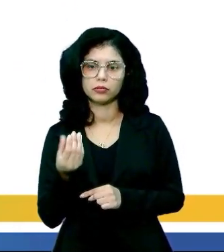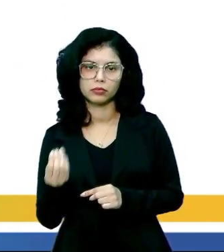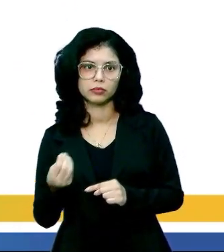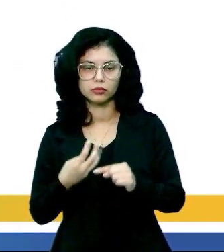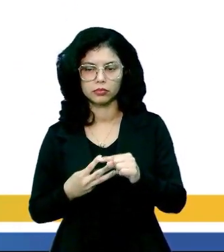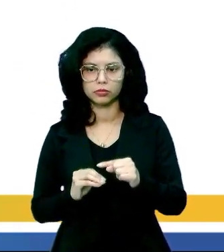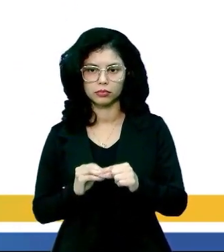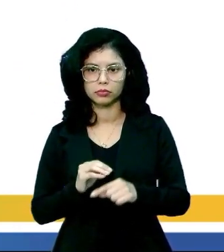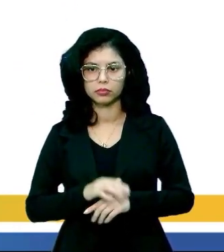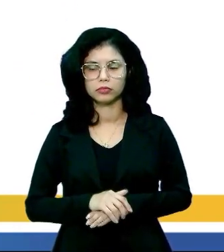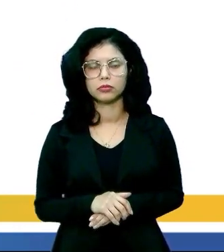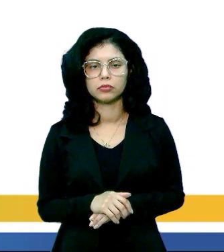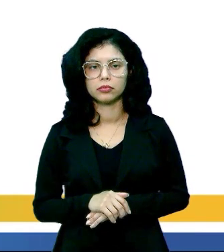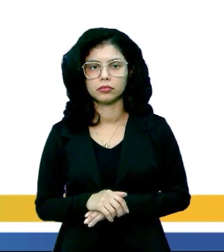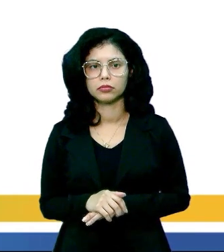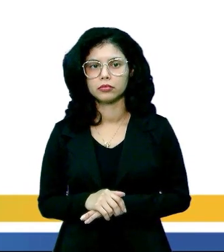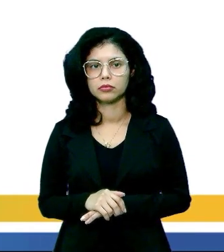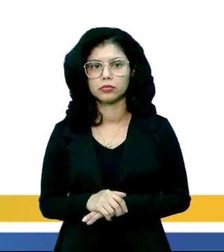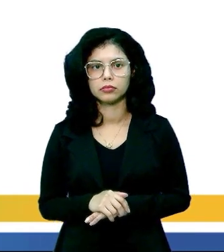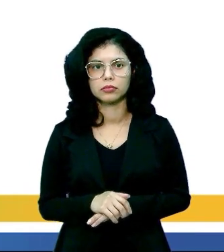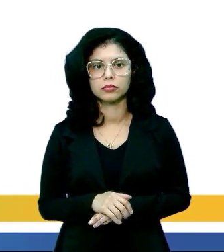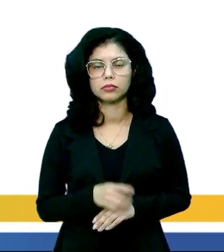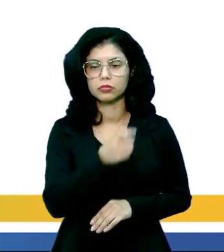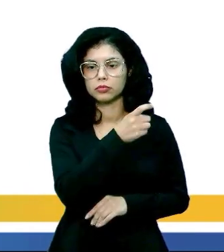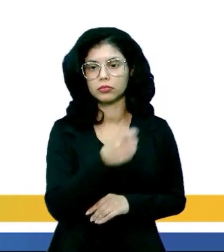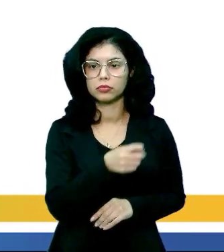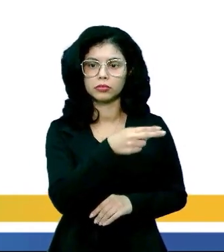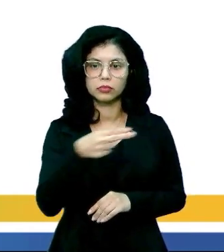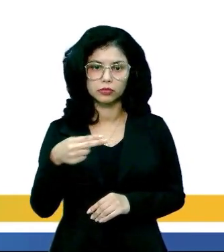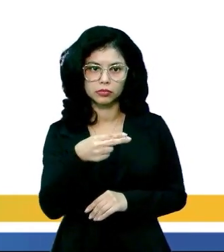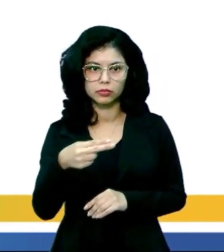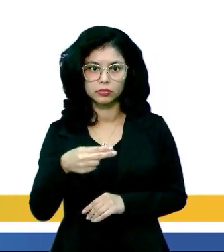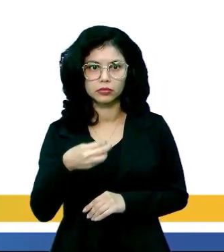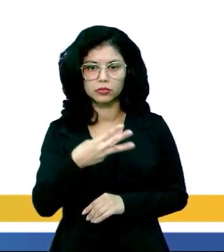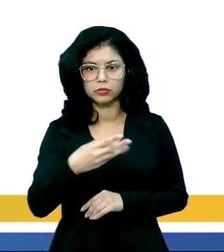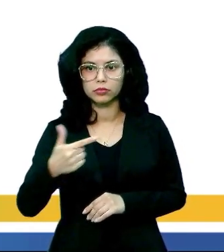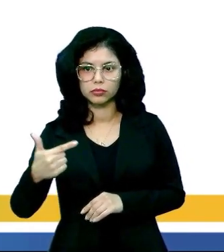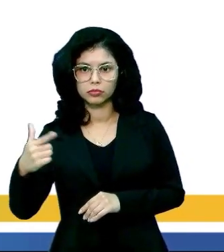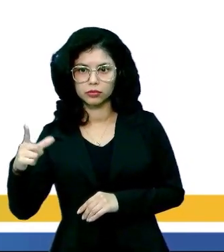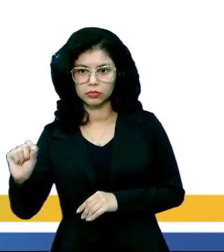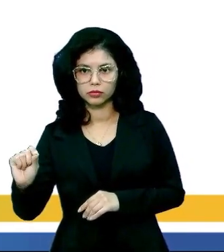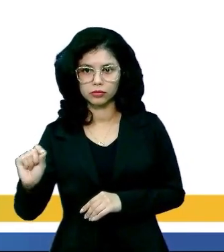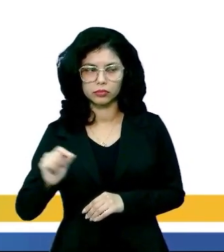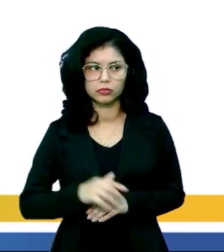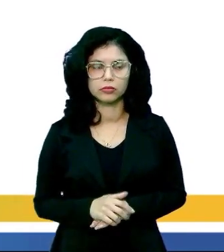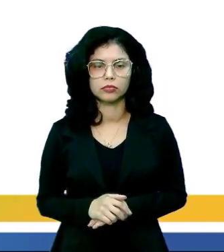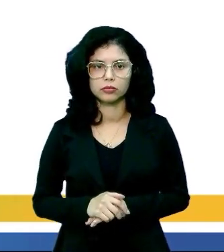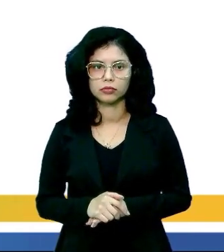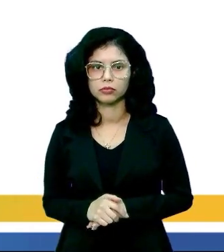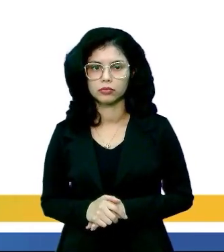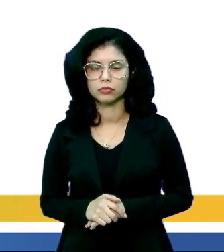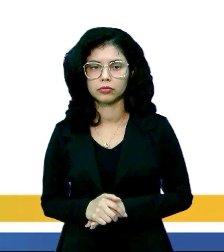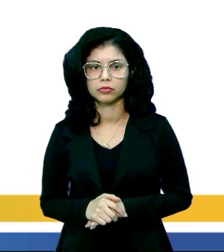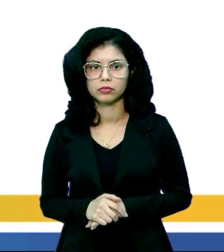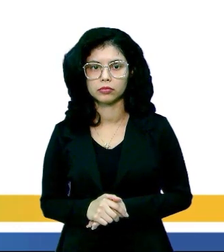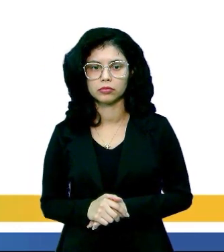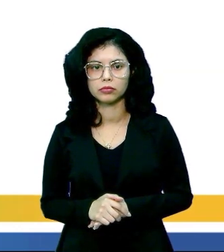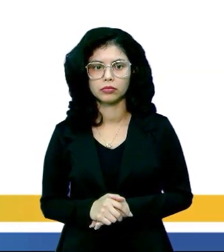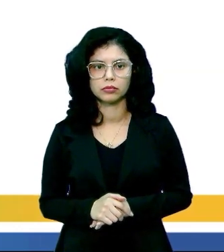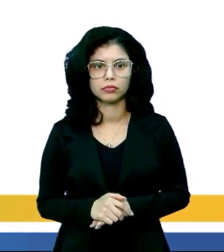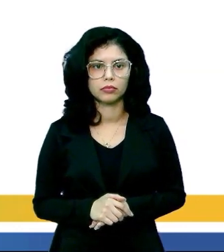X é igual a 9.600 dividido para 30. X é igual a